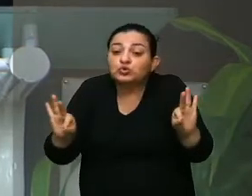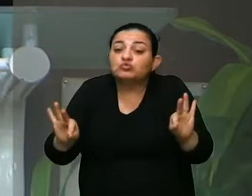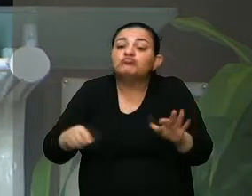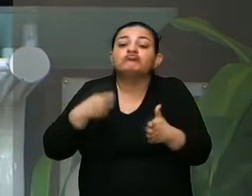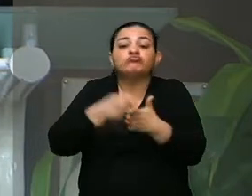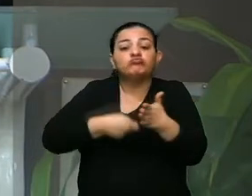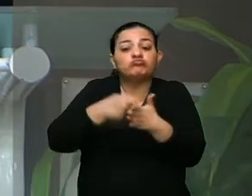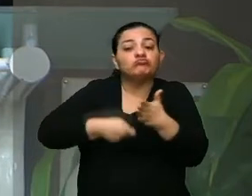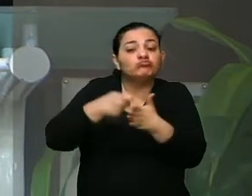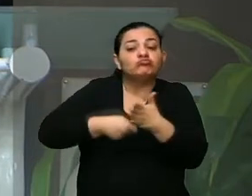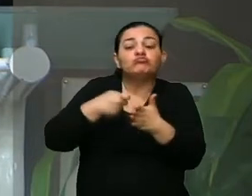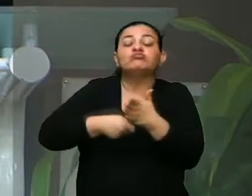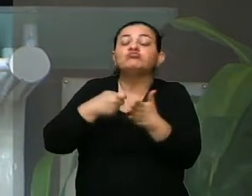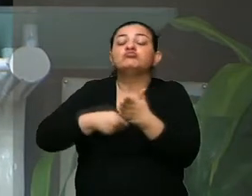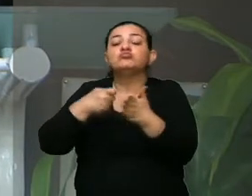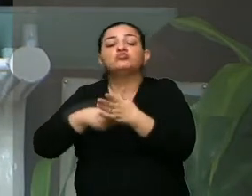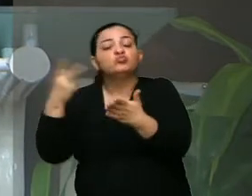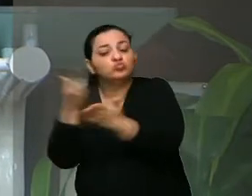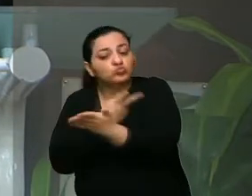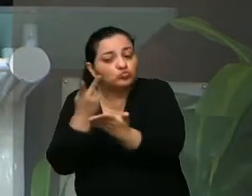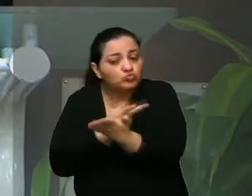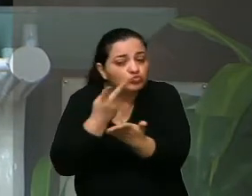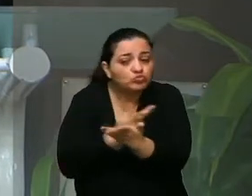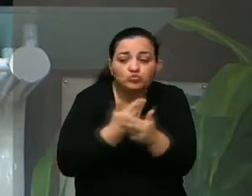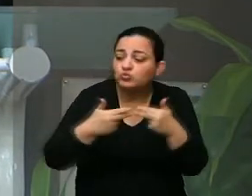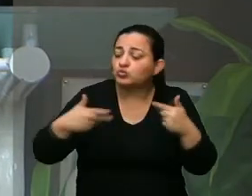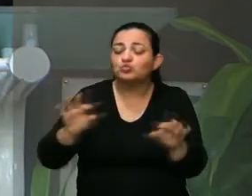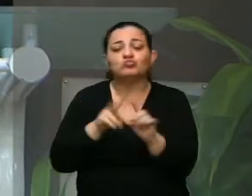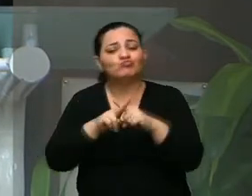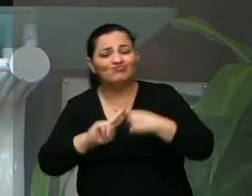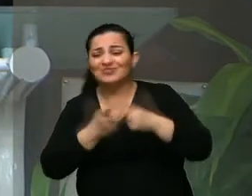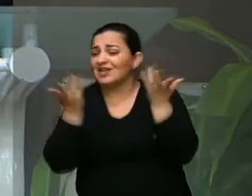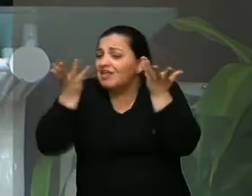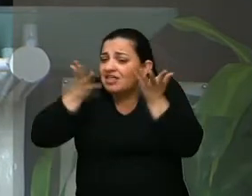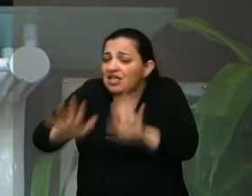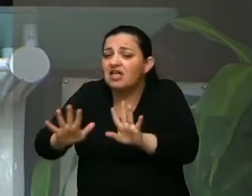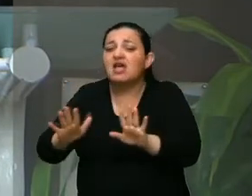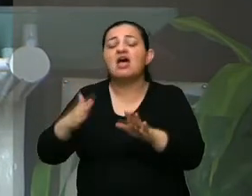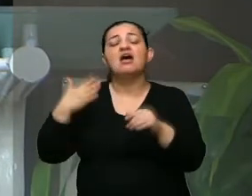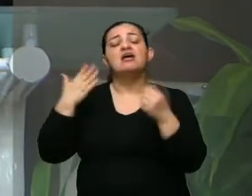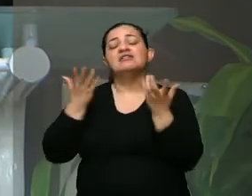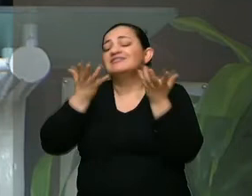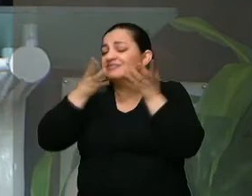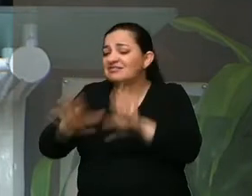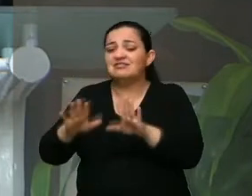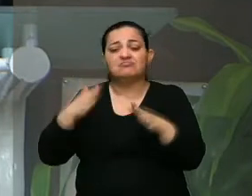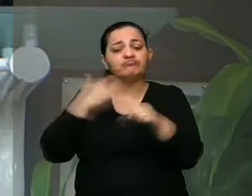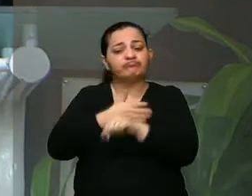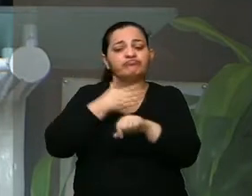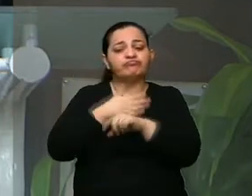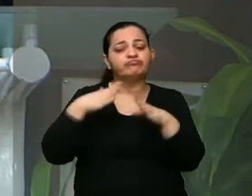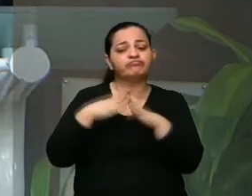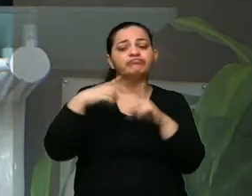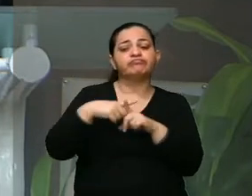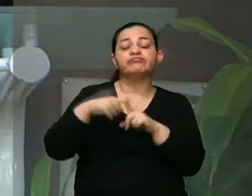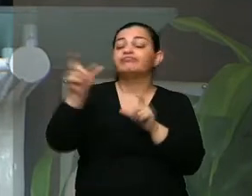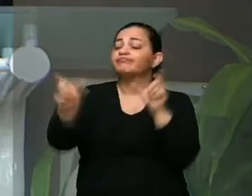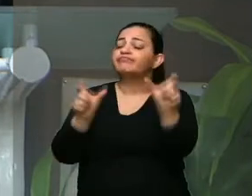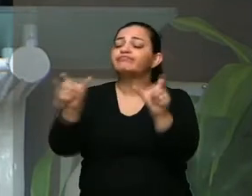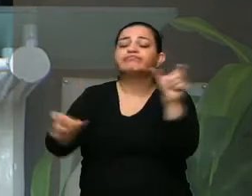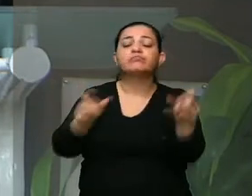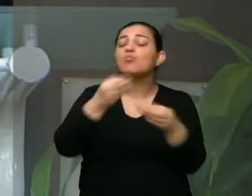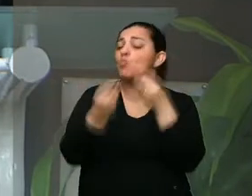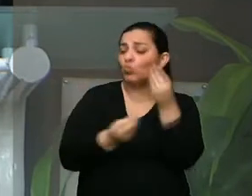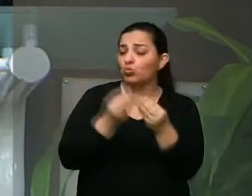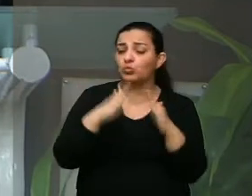atrás disso eles correm atrás do erro eles não querem ir à igreja eles em que condição está a